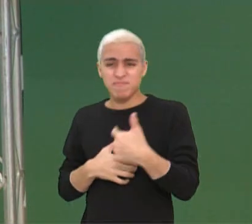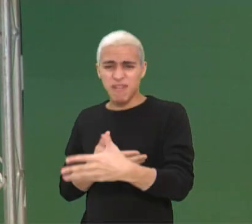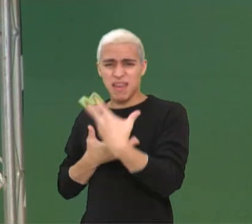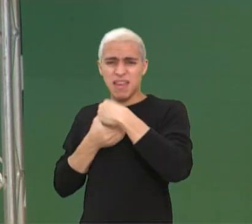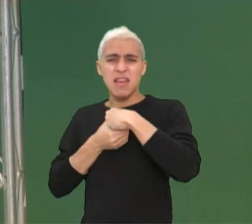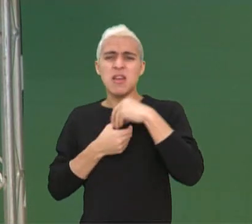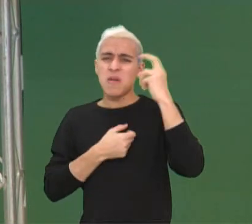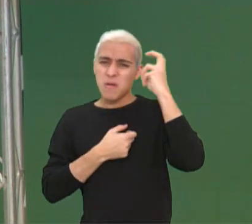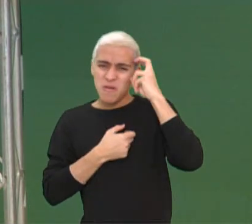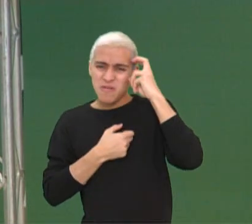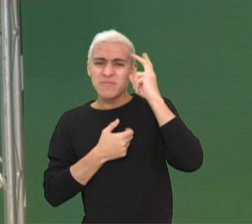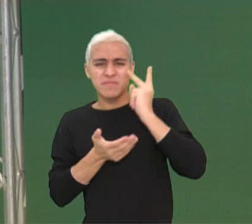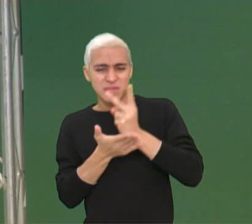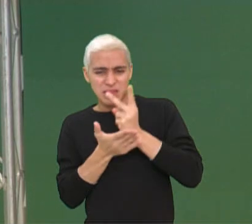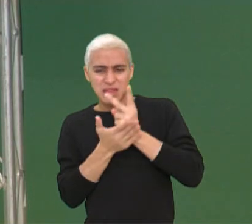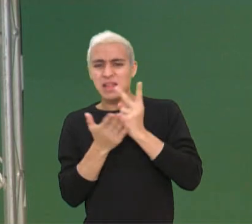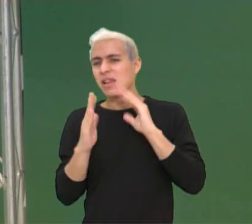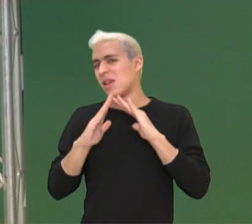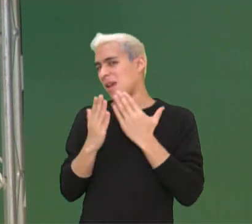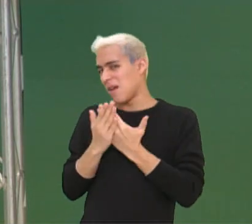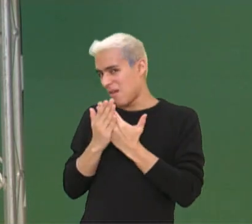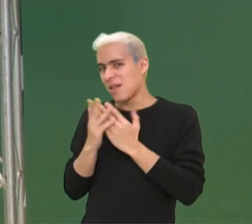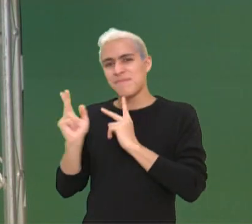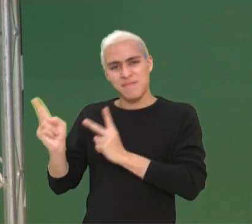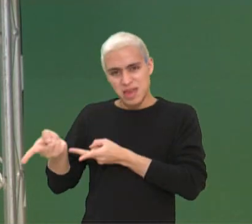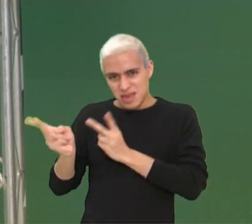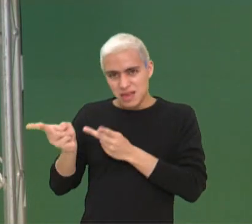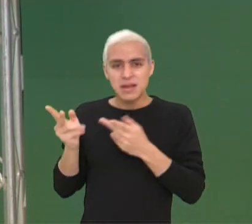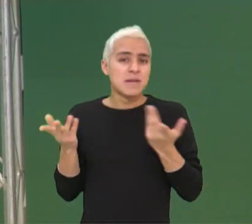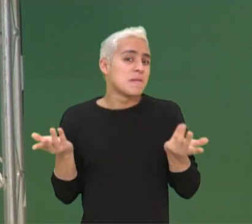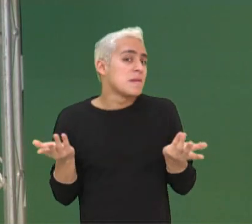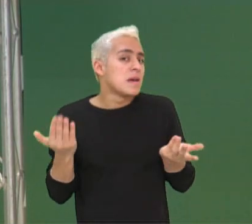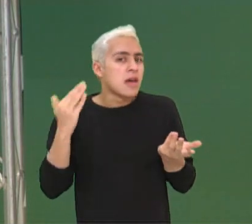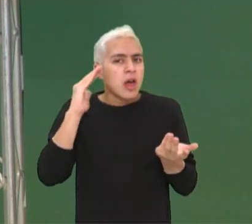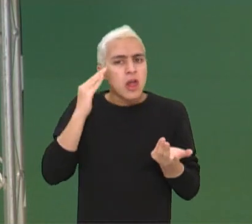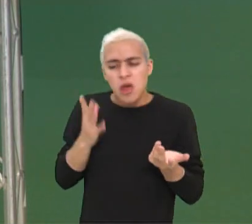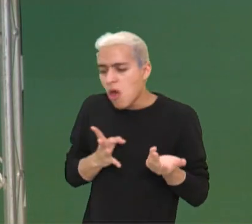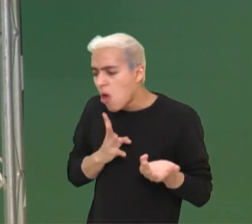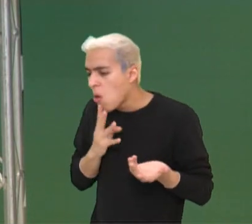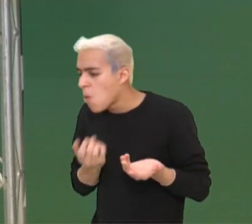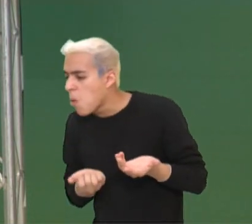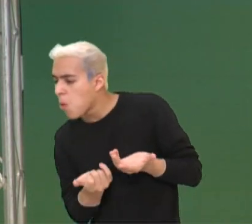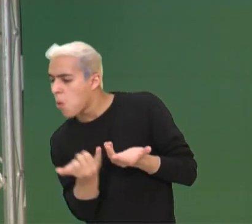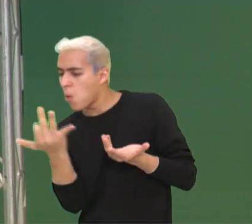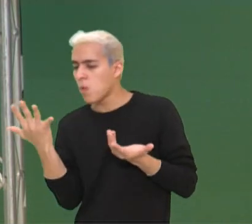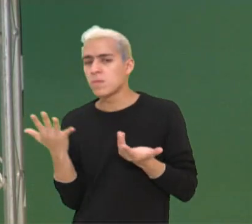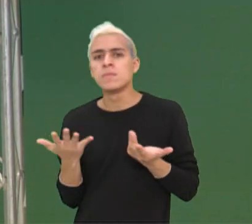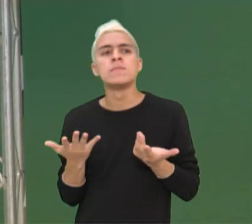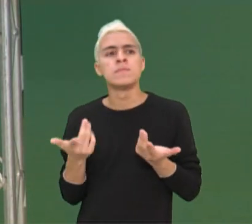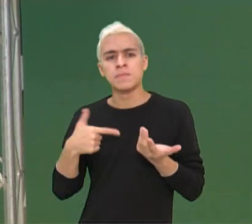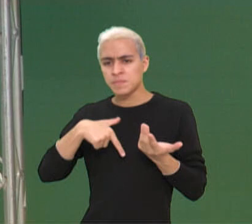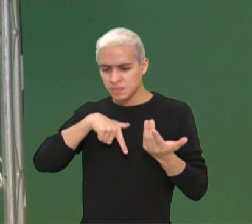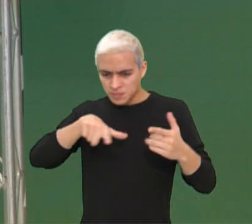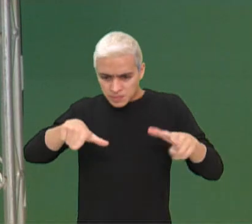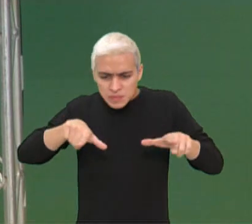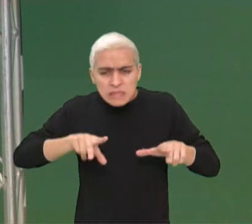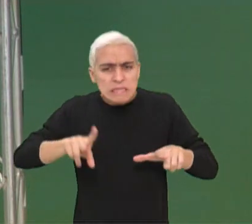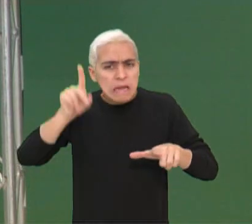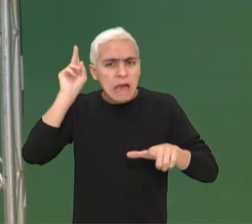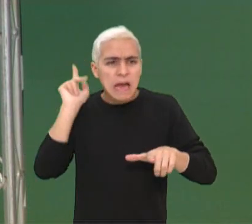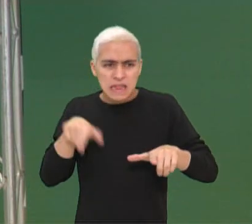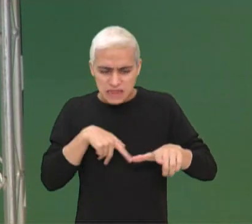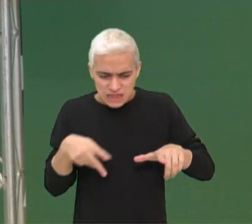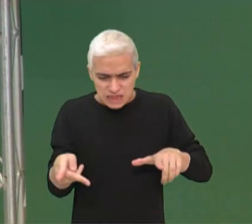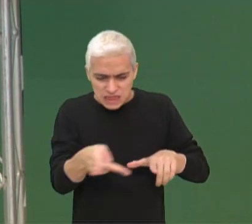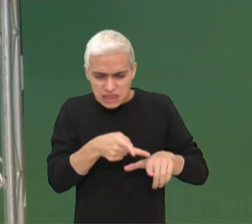cultura, principalmente escolar. E a gente vai entender e conhecer alguns. Você vê que jogos antigos, com imagens lá,